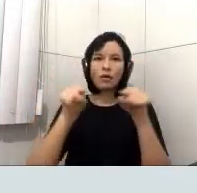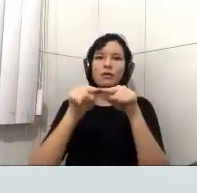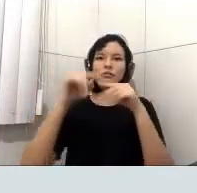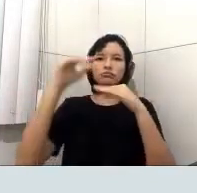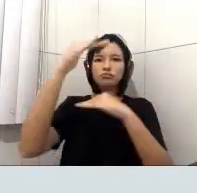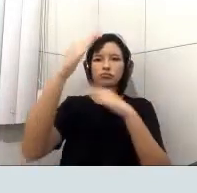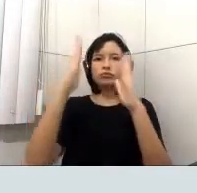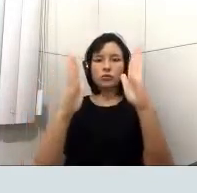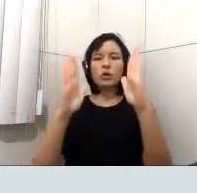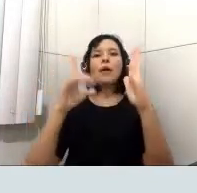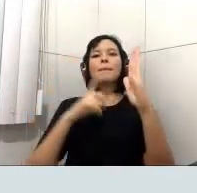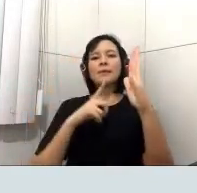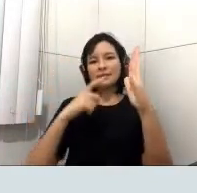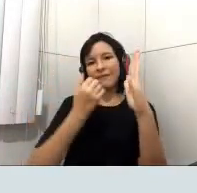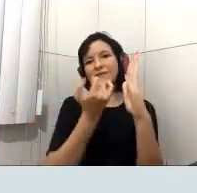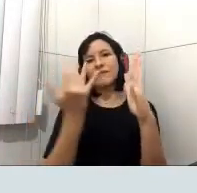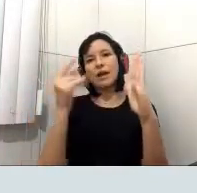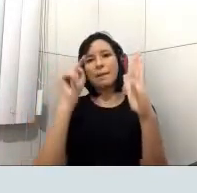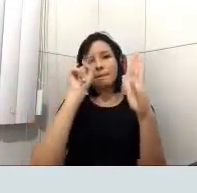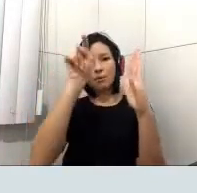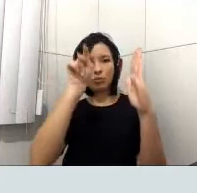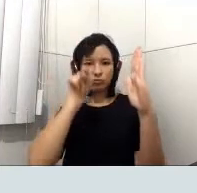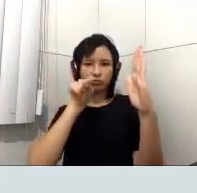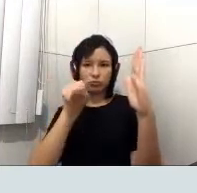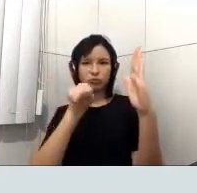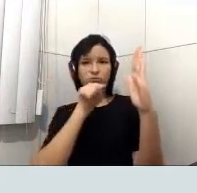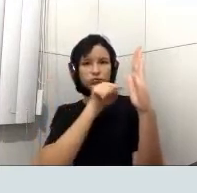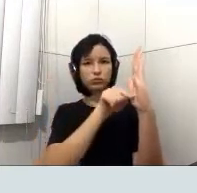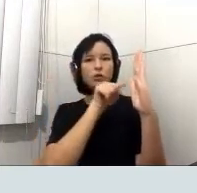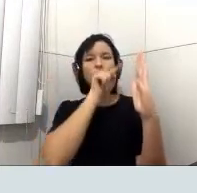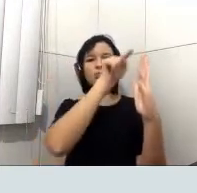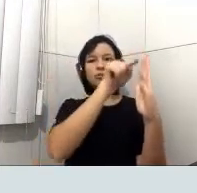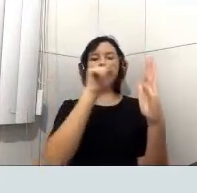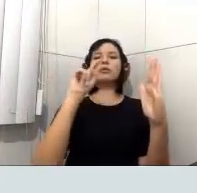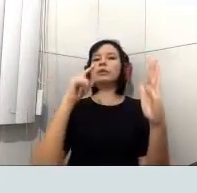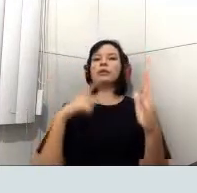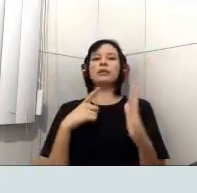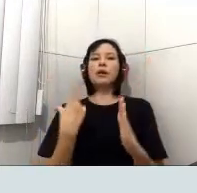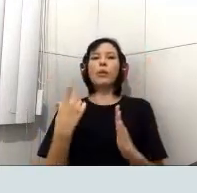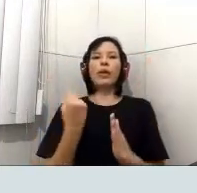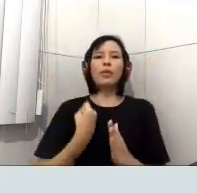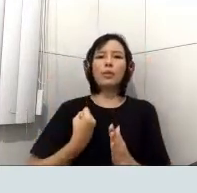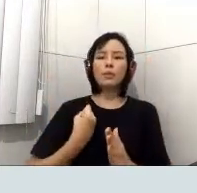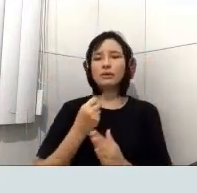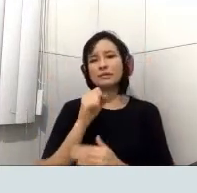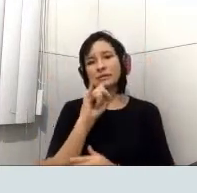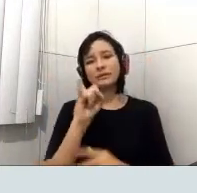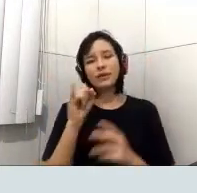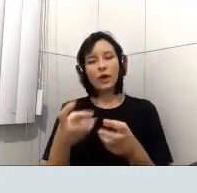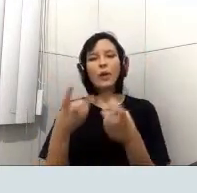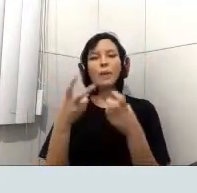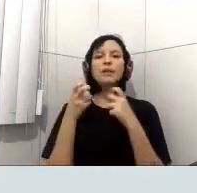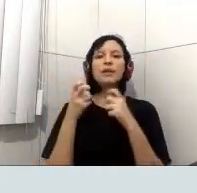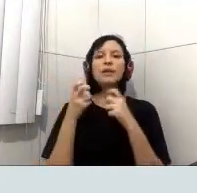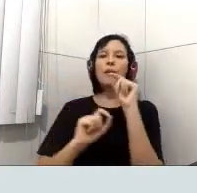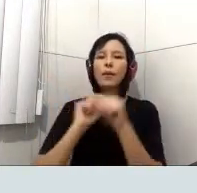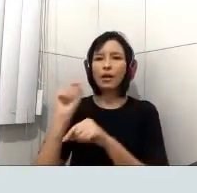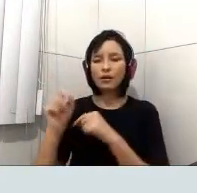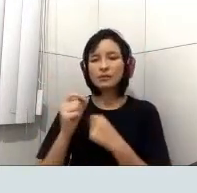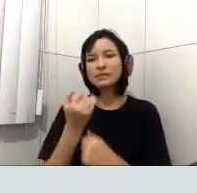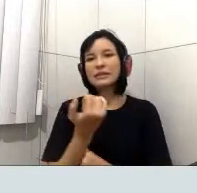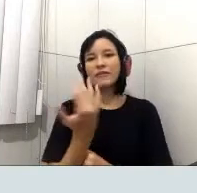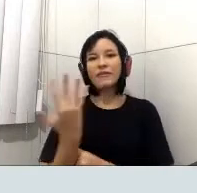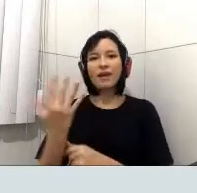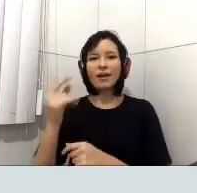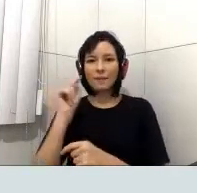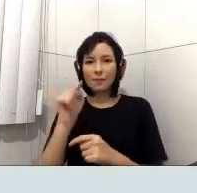pontos, entendeu? Por isso que ele não tem uma dimensão, porque se você observar, se são vários pontos para formar